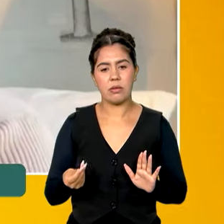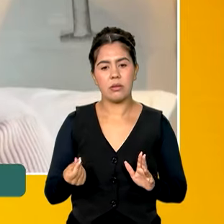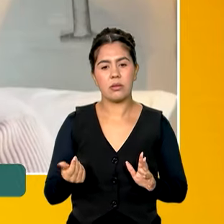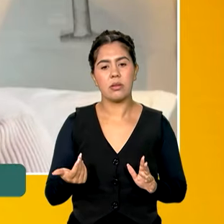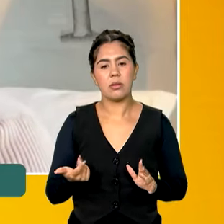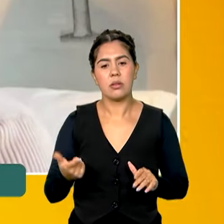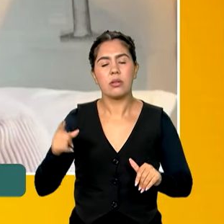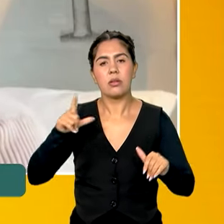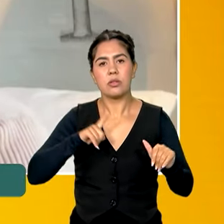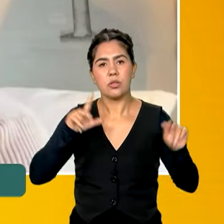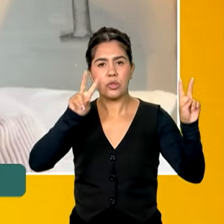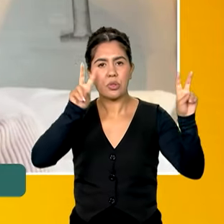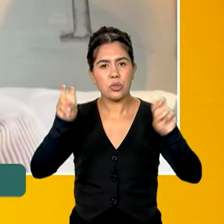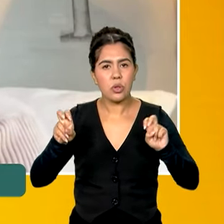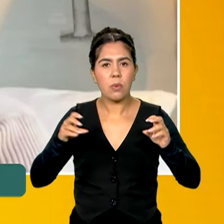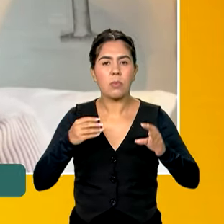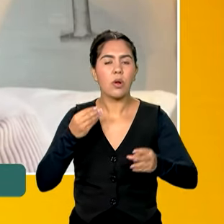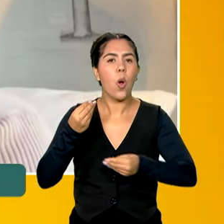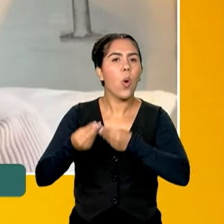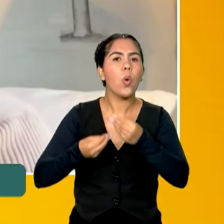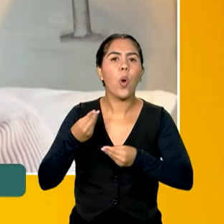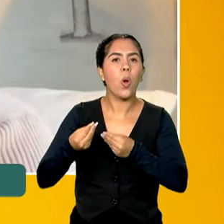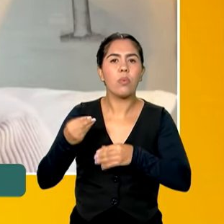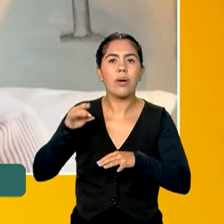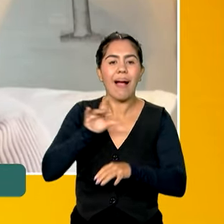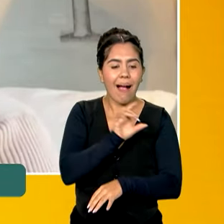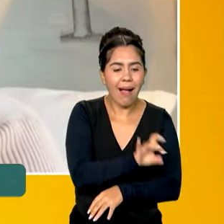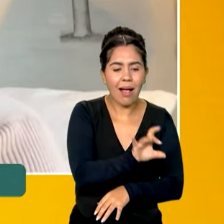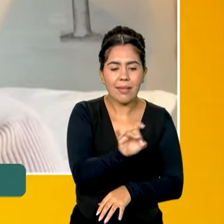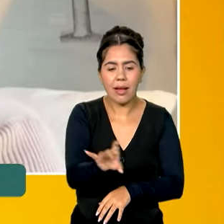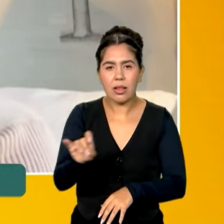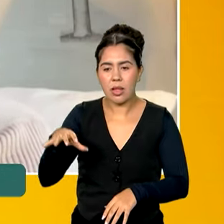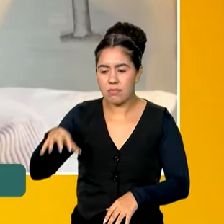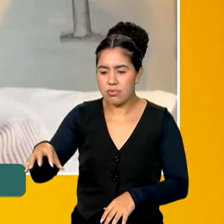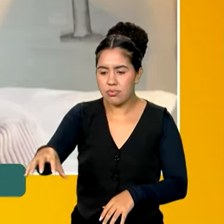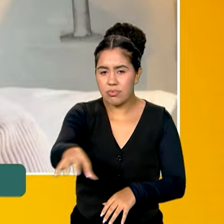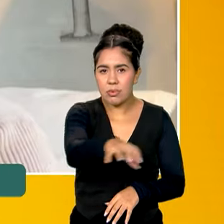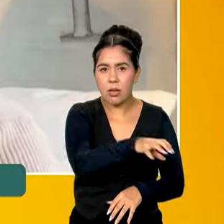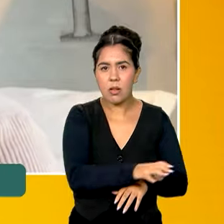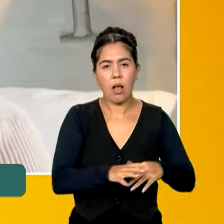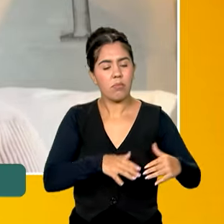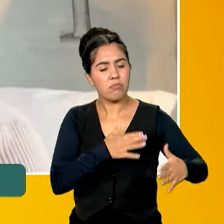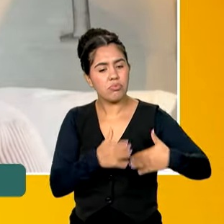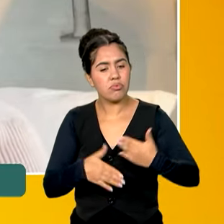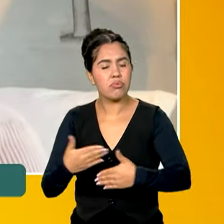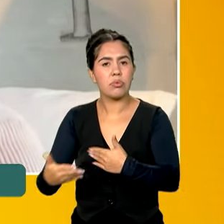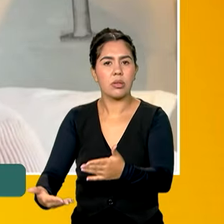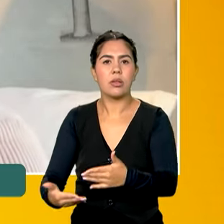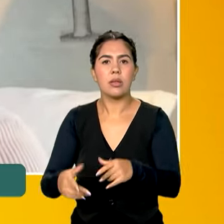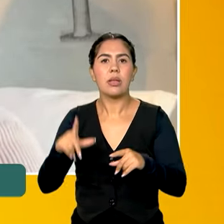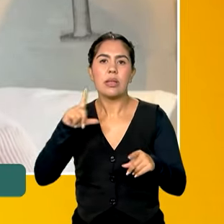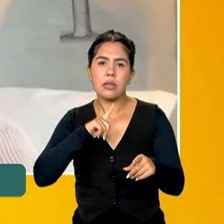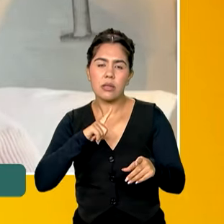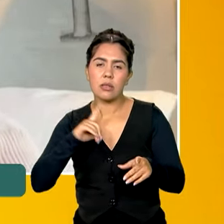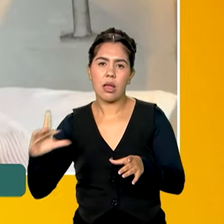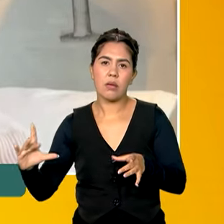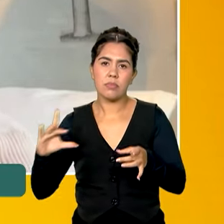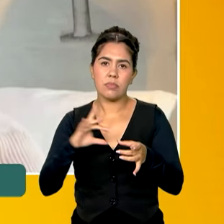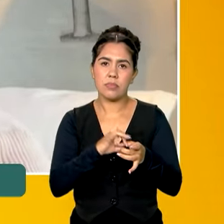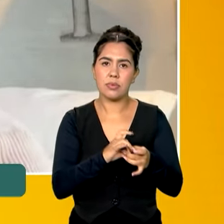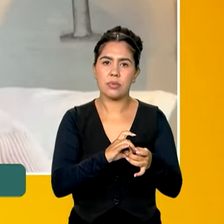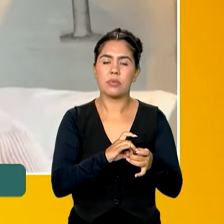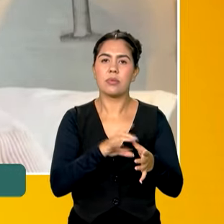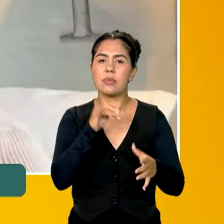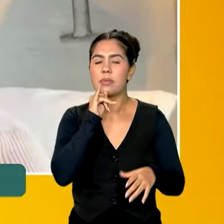dimensões das rotinas desses órgãos, né, e que estão associados às pastas às quais eles estão vinculados,